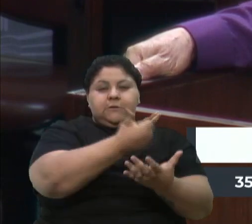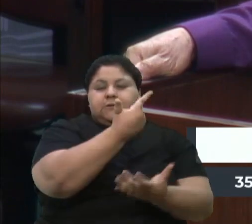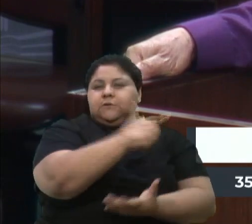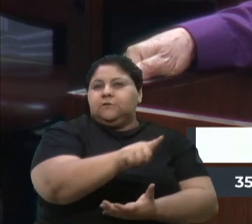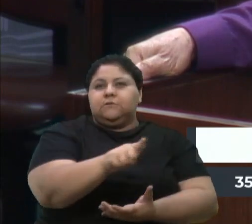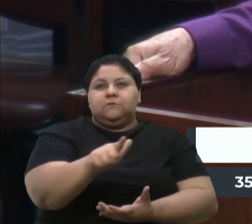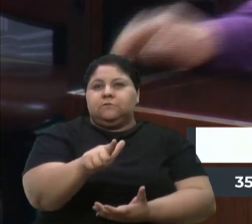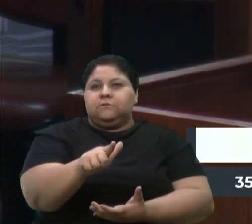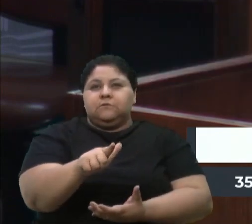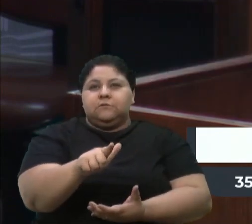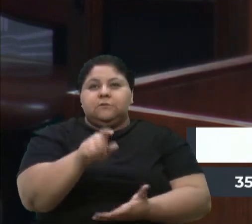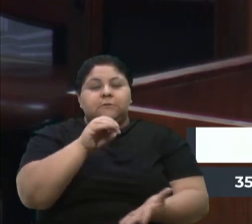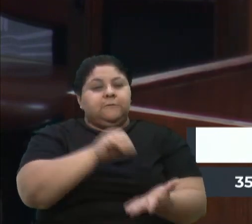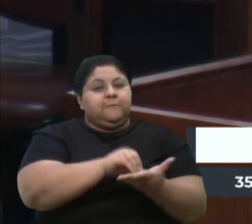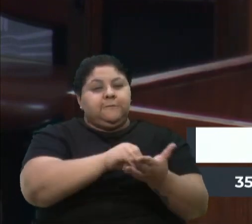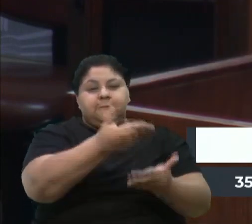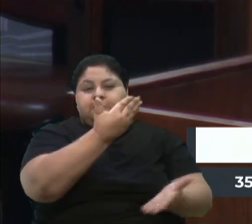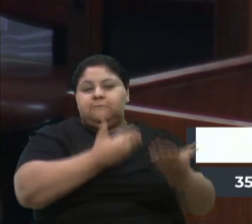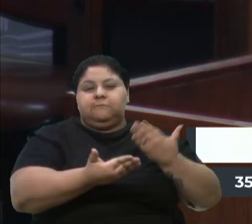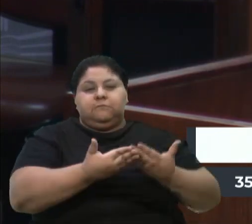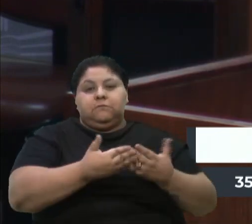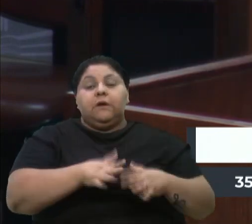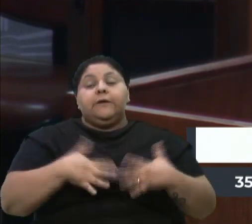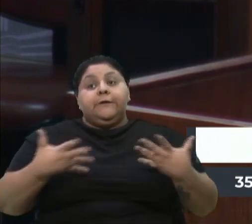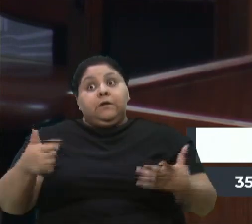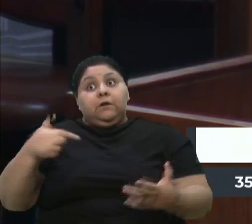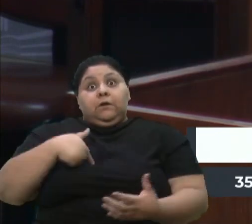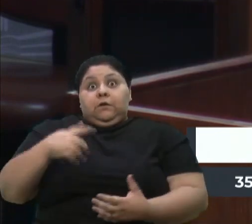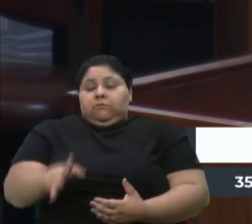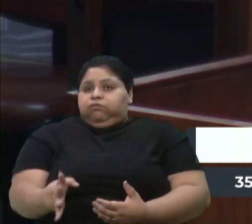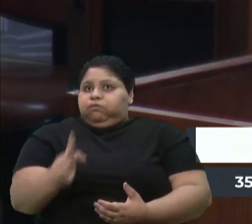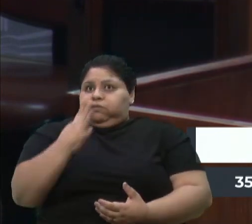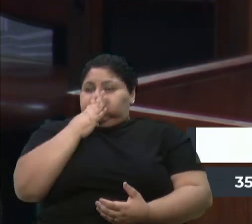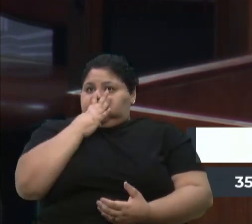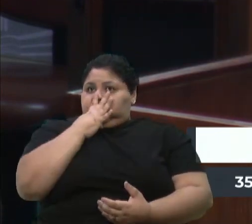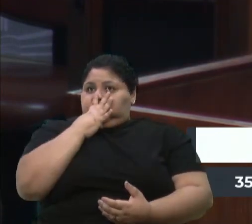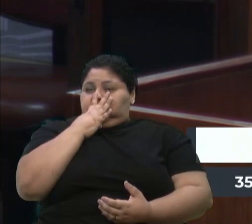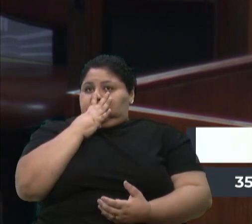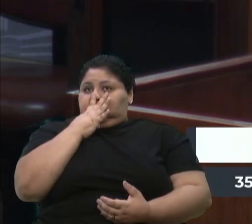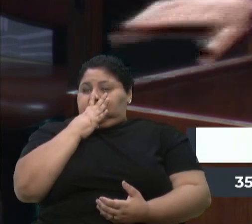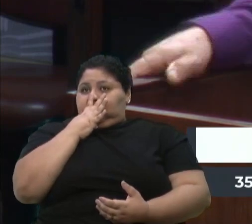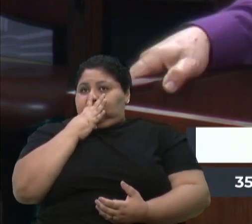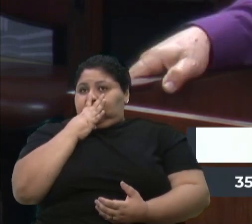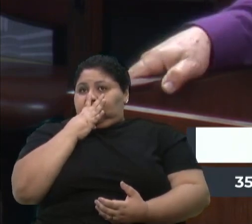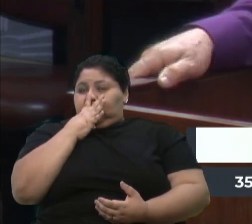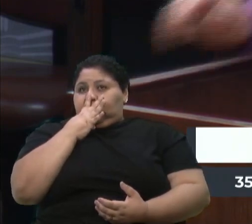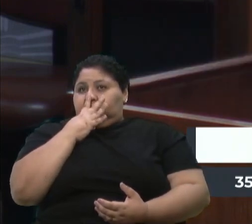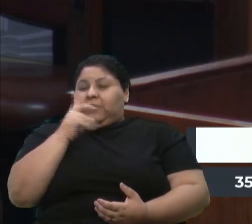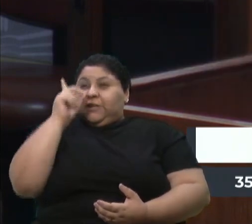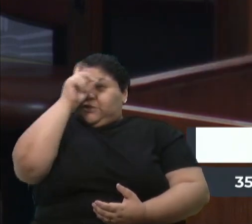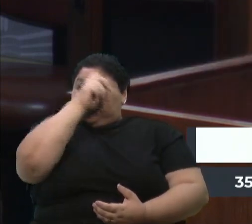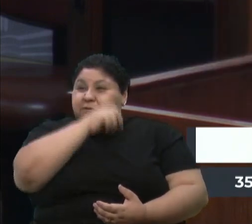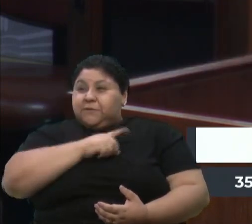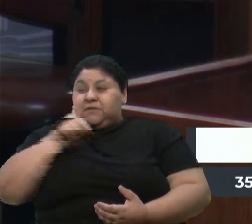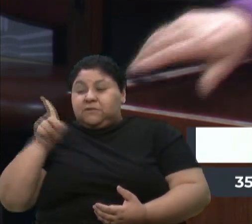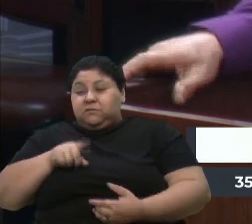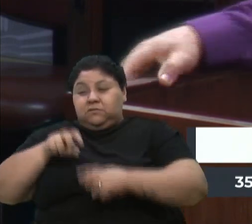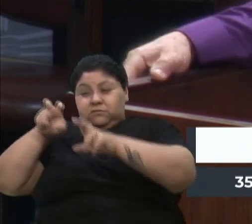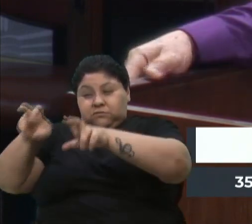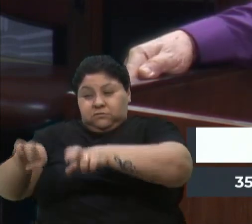Fiuza. Então me deixa surpresa, gente, porque a ansiedade daqueles agricultores,